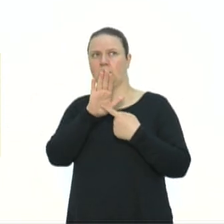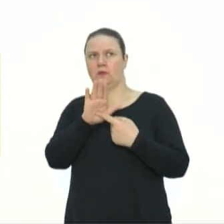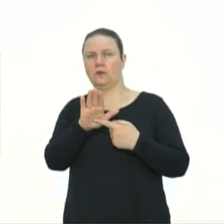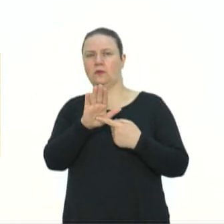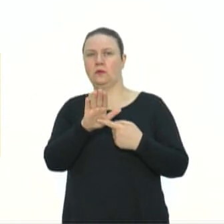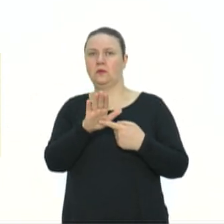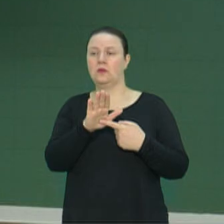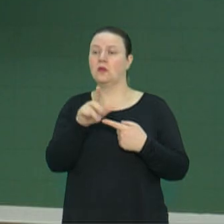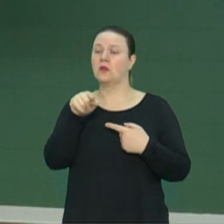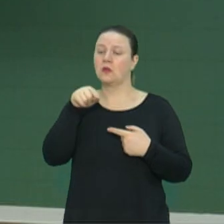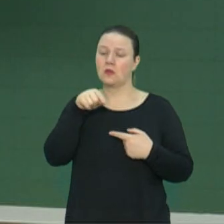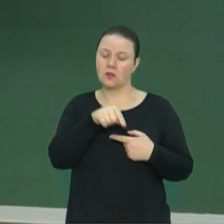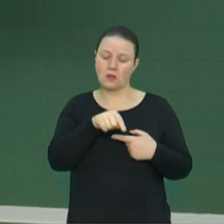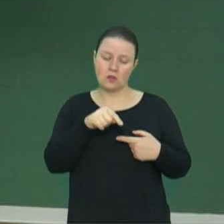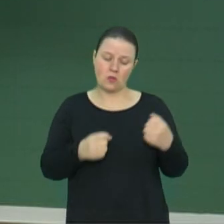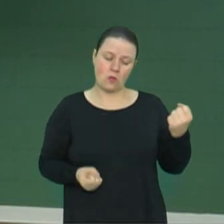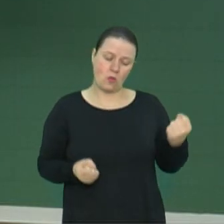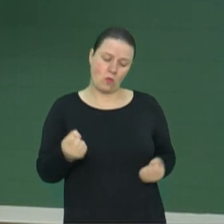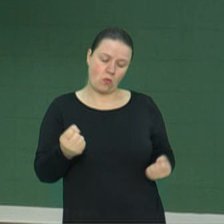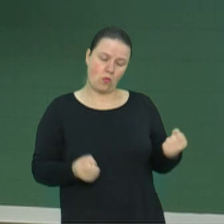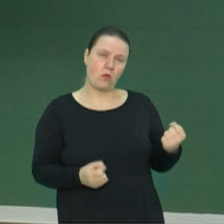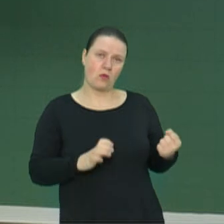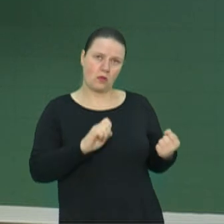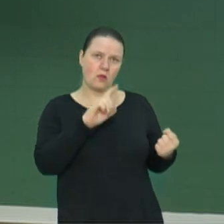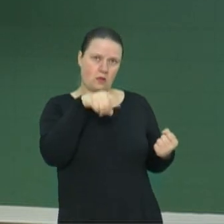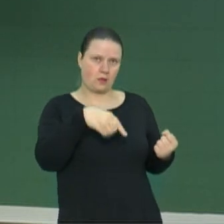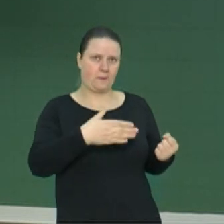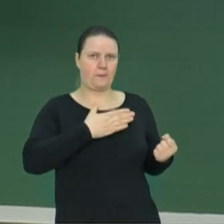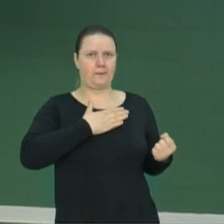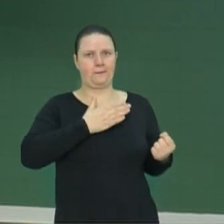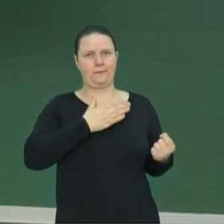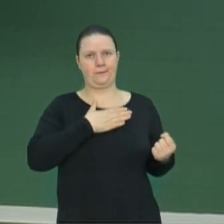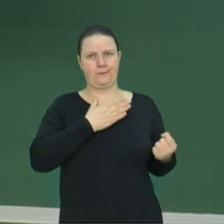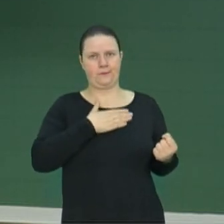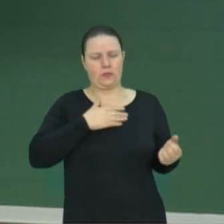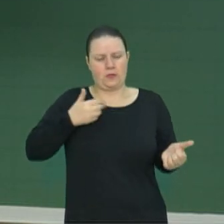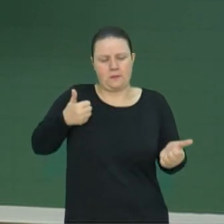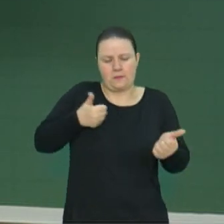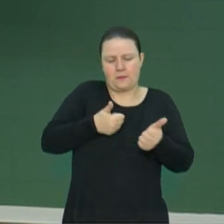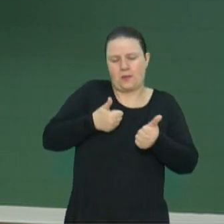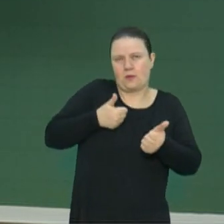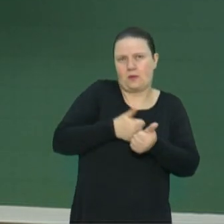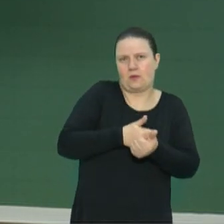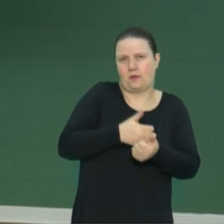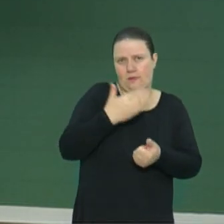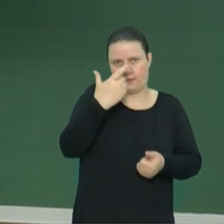coche é meu. Este carro é meu. Algo que está, então, bem perto de mim.